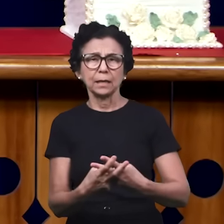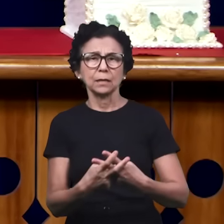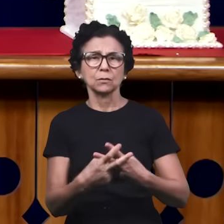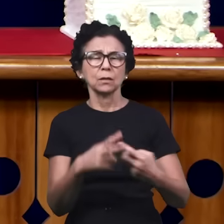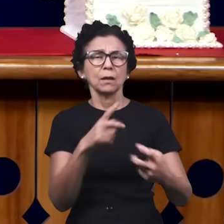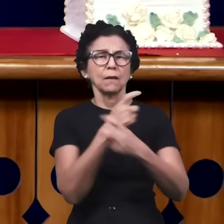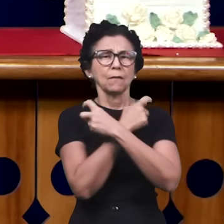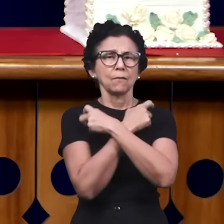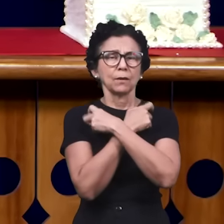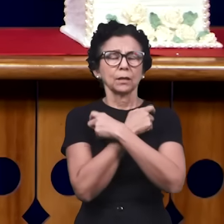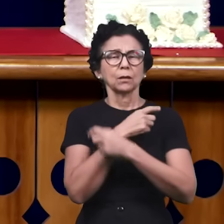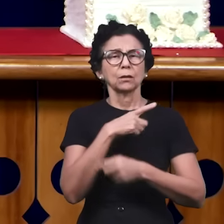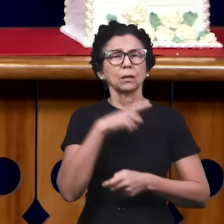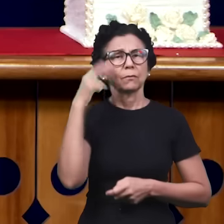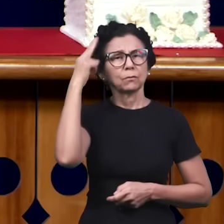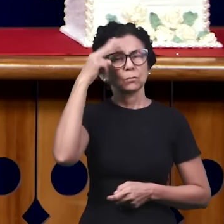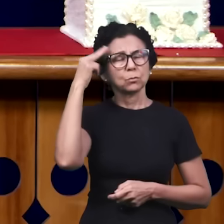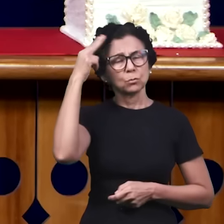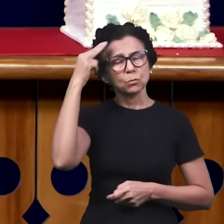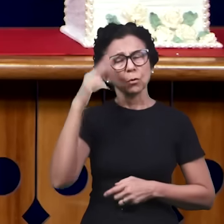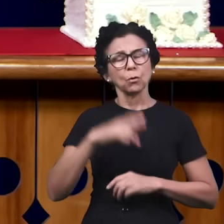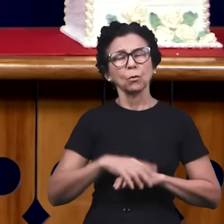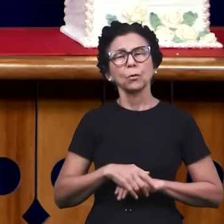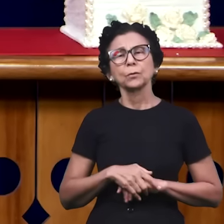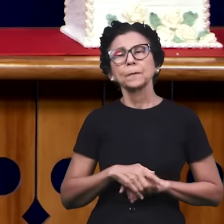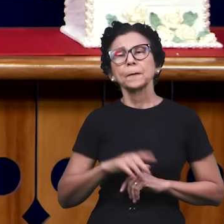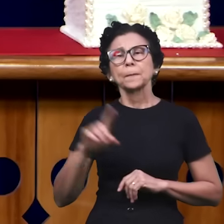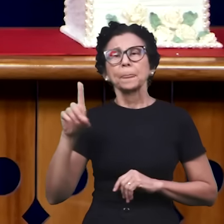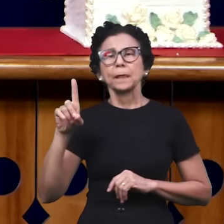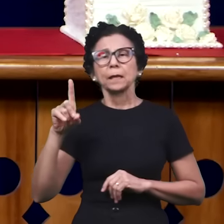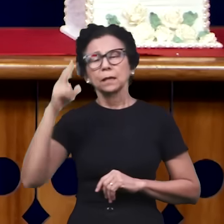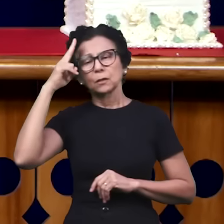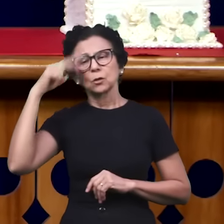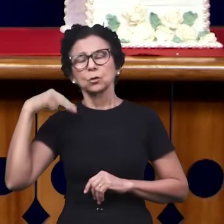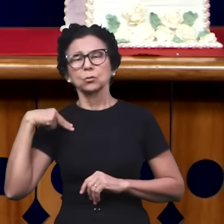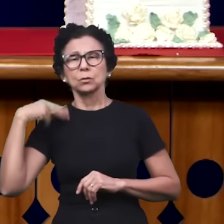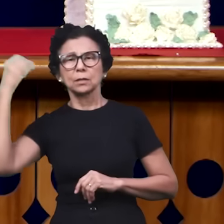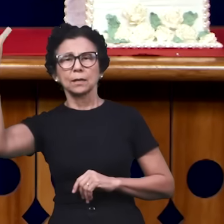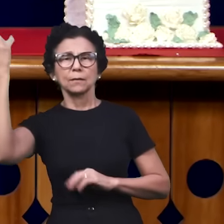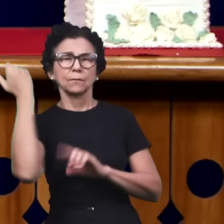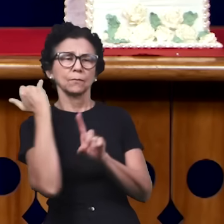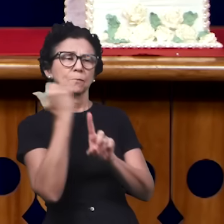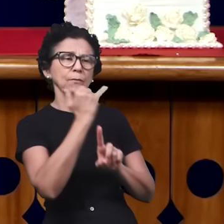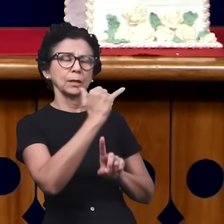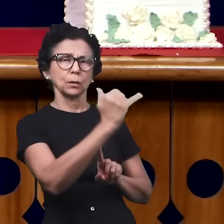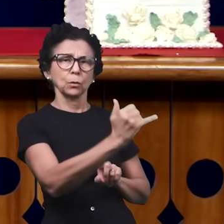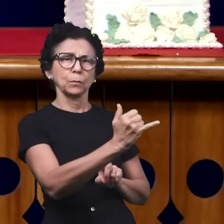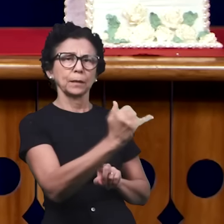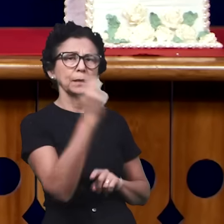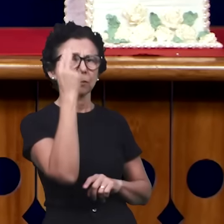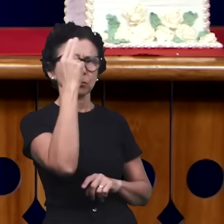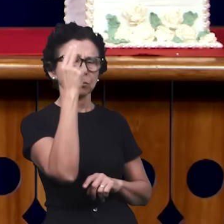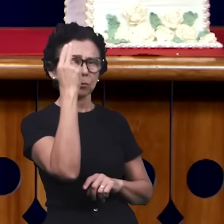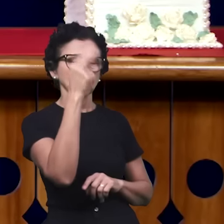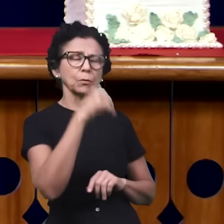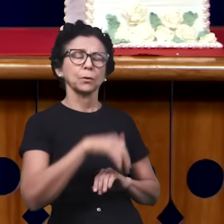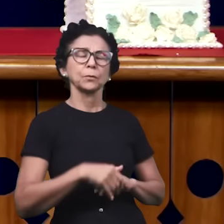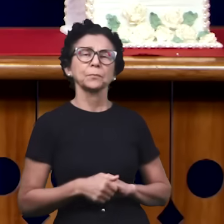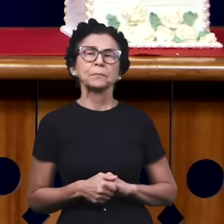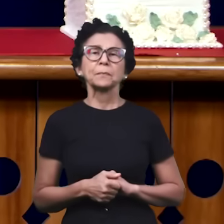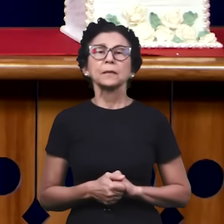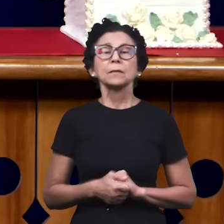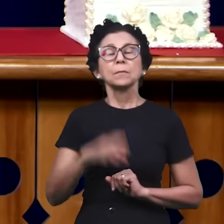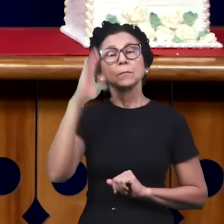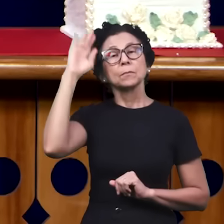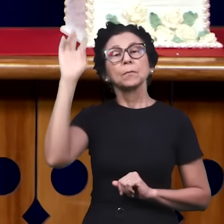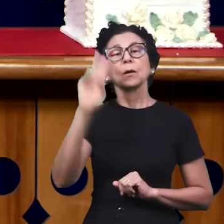sonho de Faraó, e ele se tornou um governador do Egito. Mas o que o Senhor fez na vida de José? Qual foi a instrumentalidade principal na sua